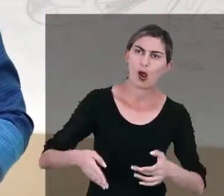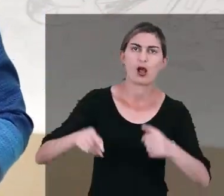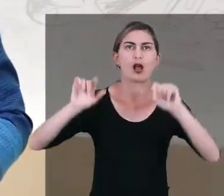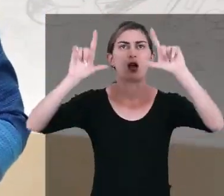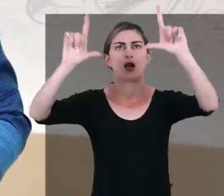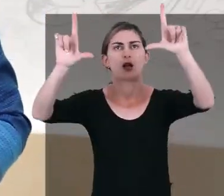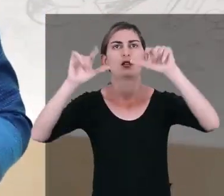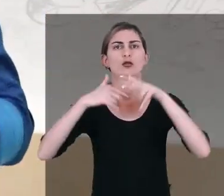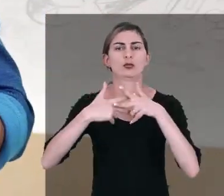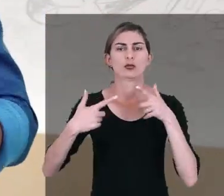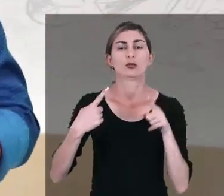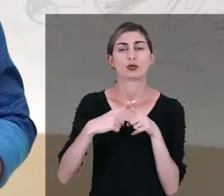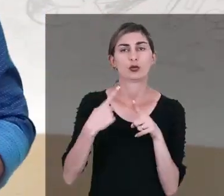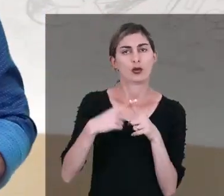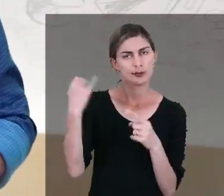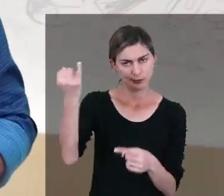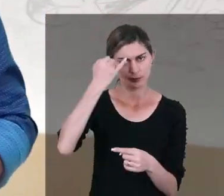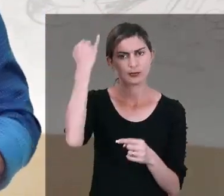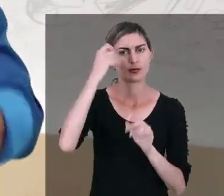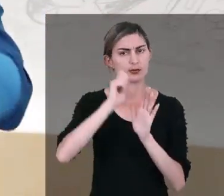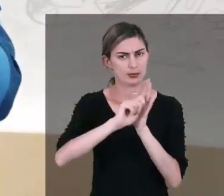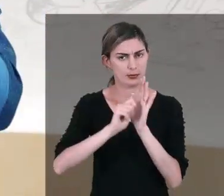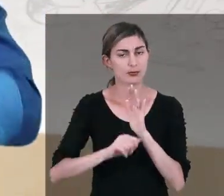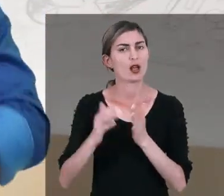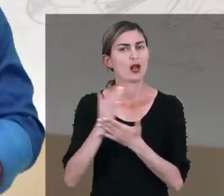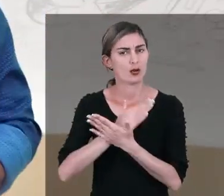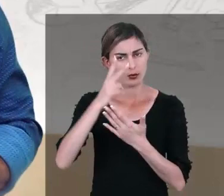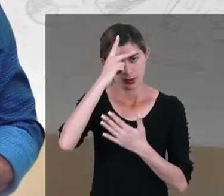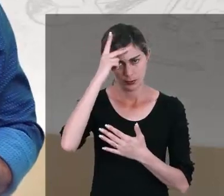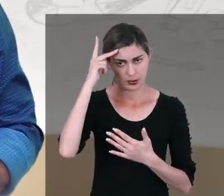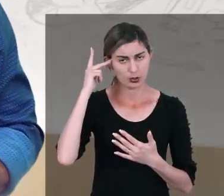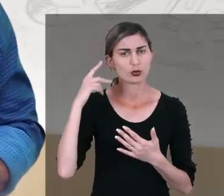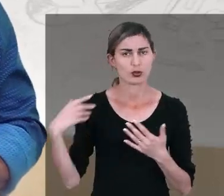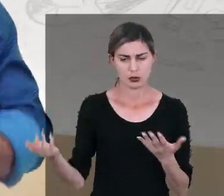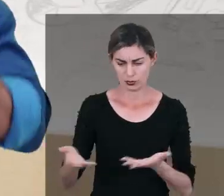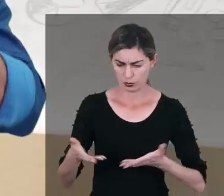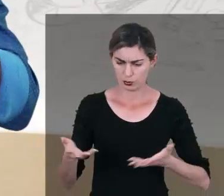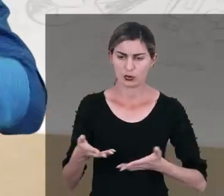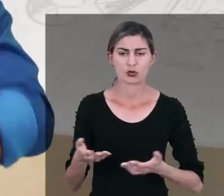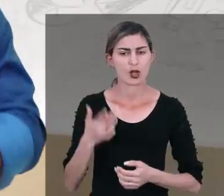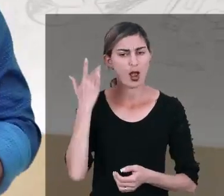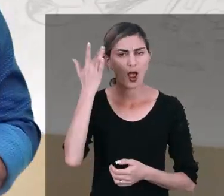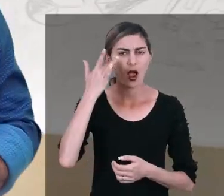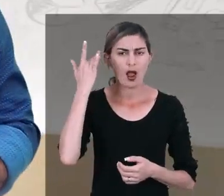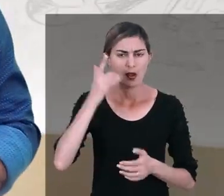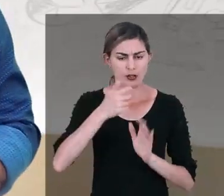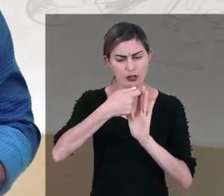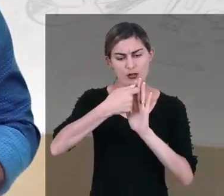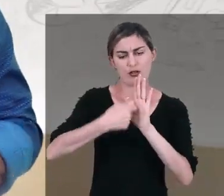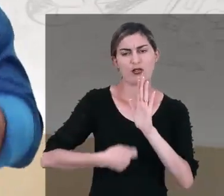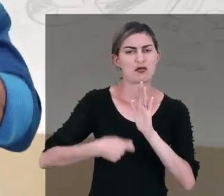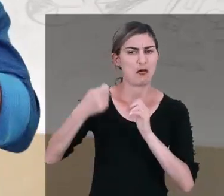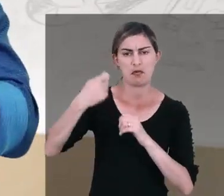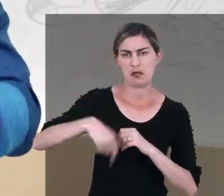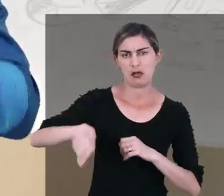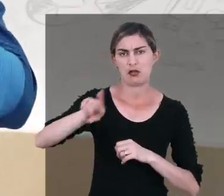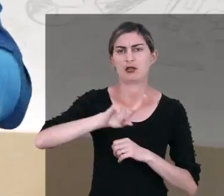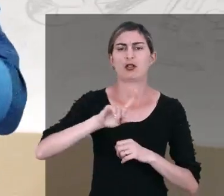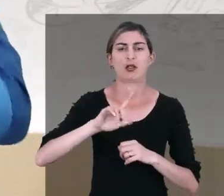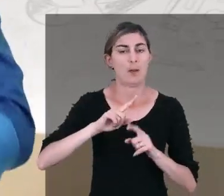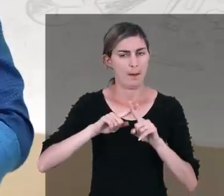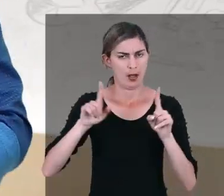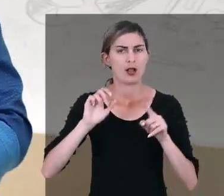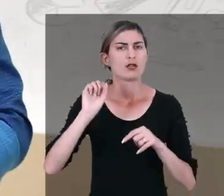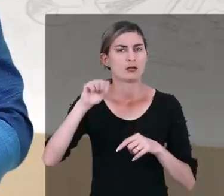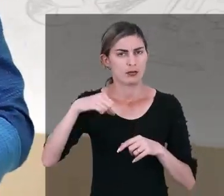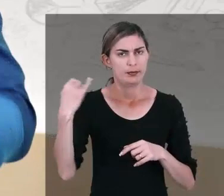quadro, não é? Isso é muito importante. Algumas pessoas na atualidade acham que essa descrição não faz sentido, mas